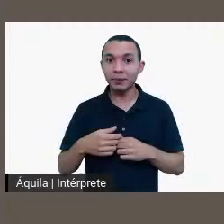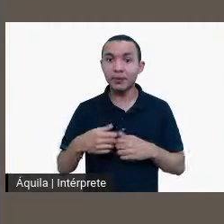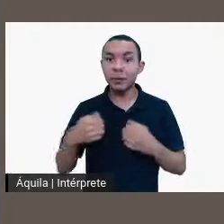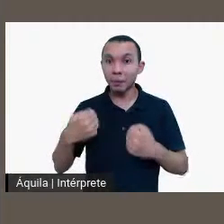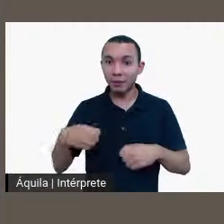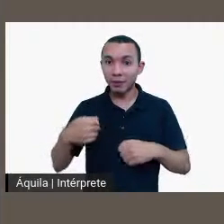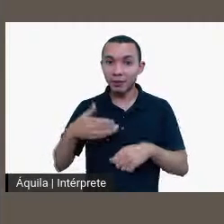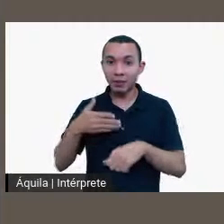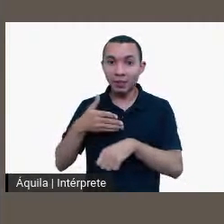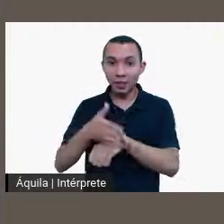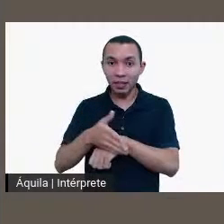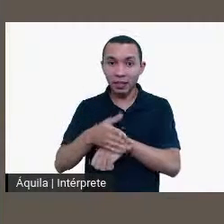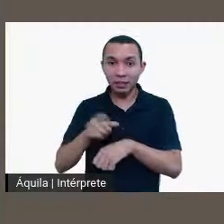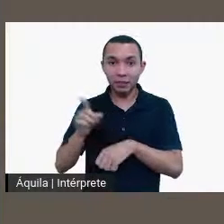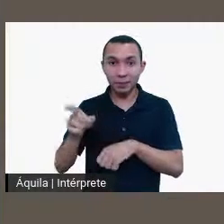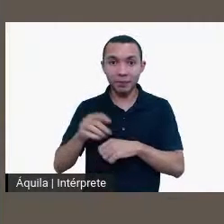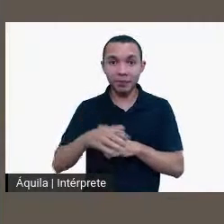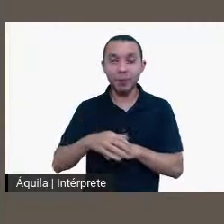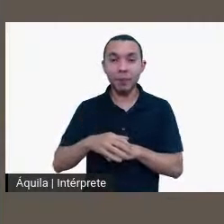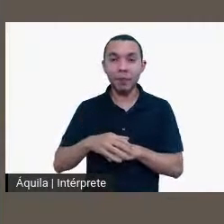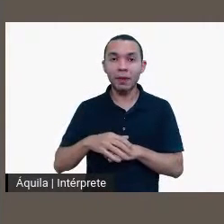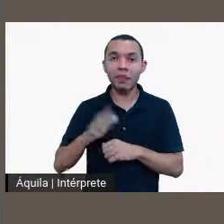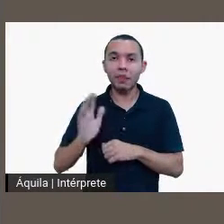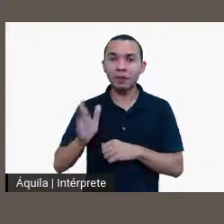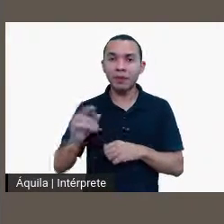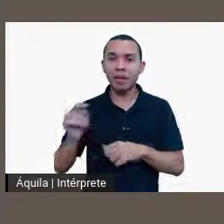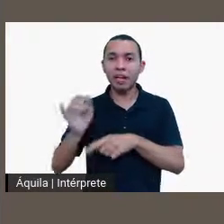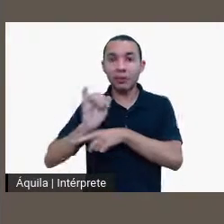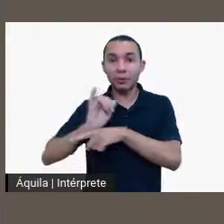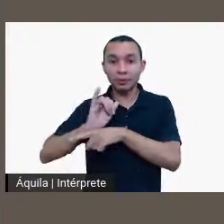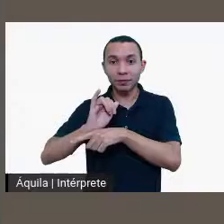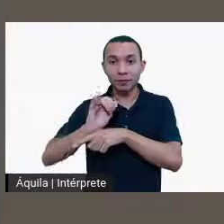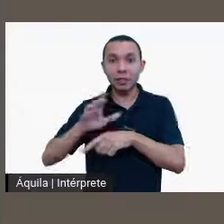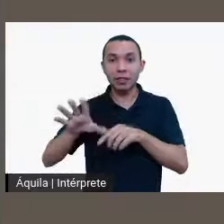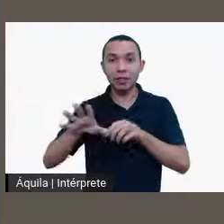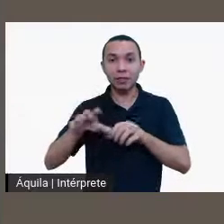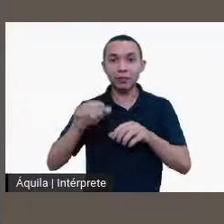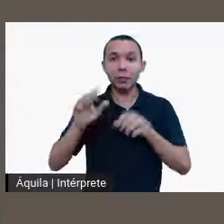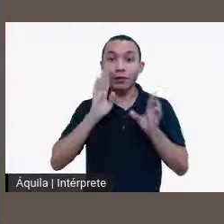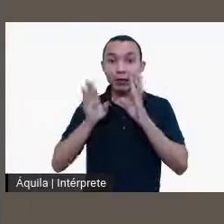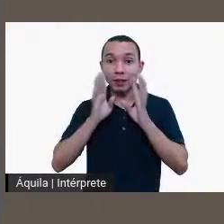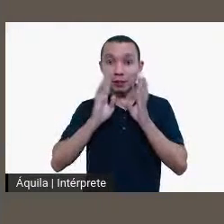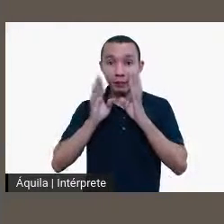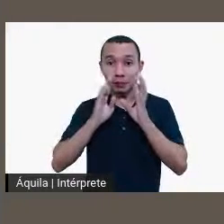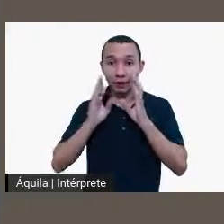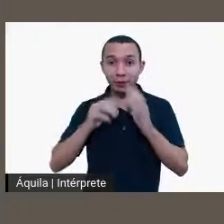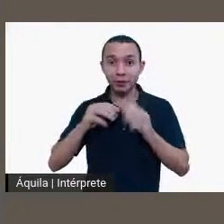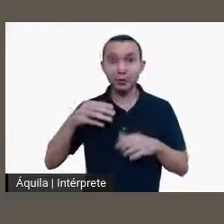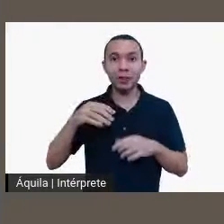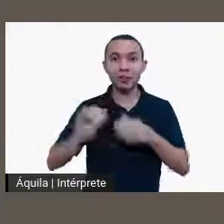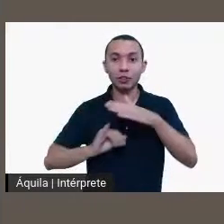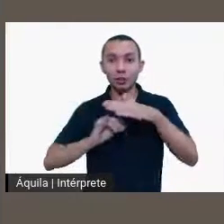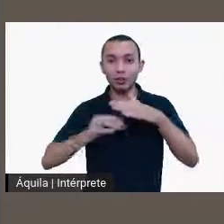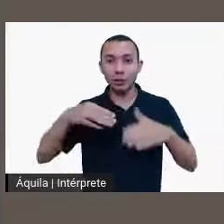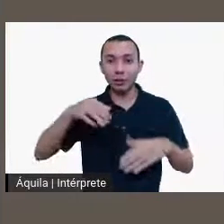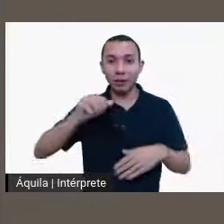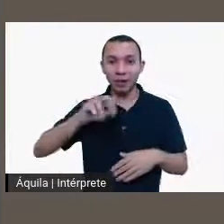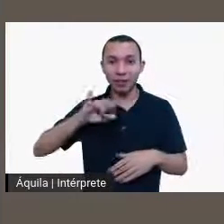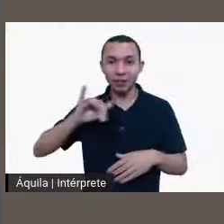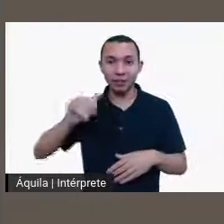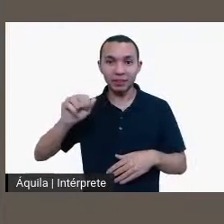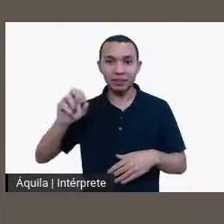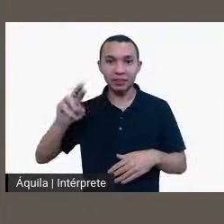a transmissão que está acontecendo nos canais de Facebook do Instituto Moreira Salles, do MAC USP e